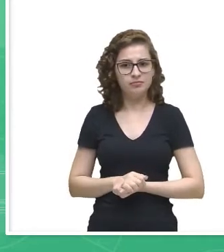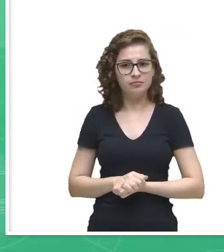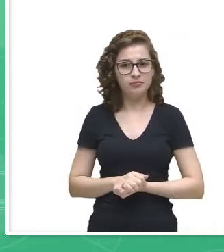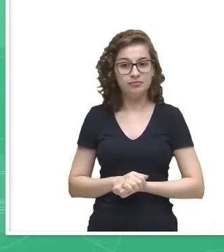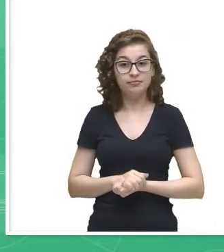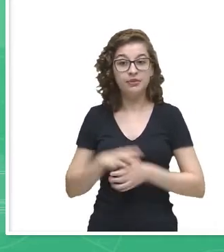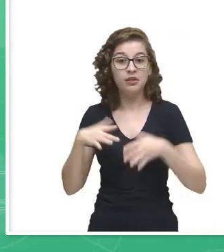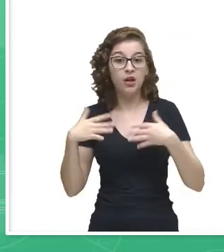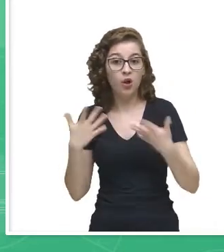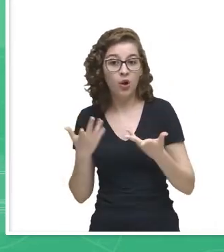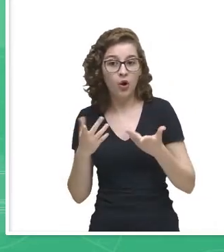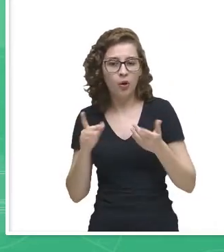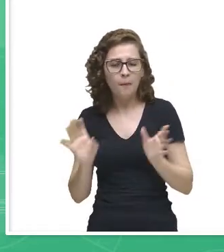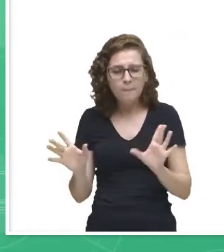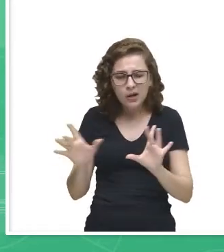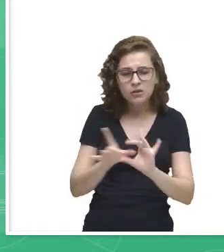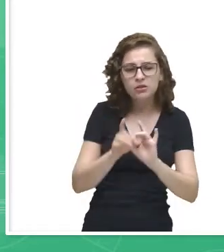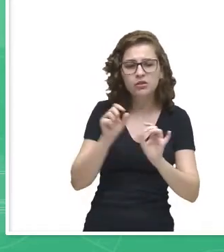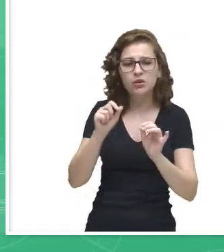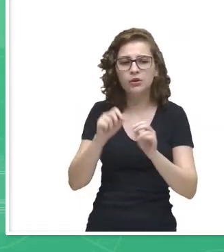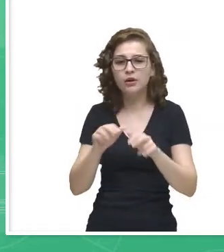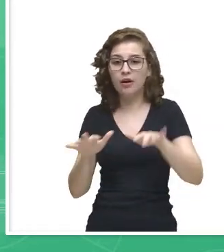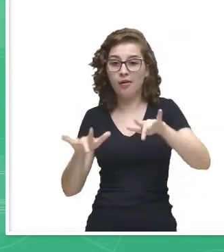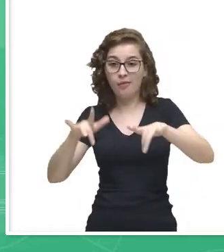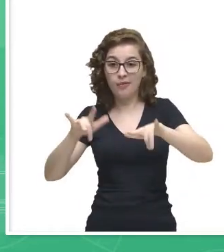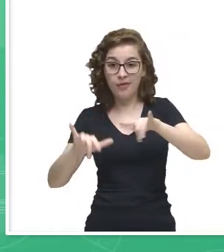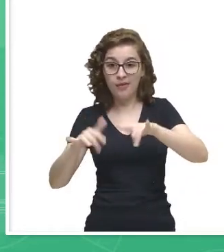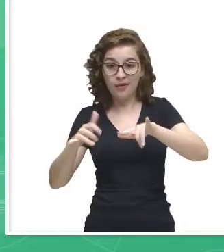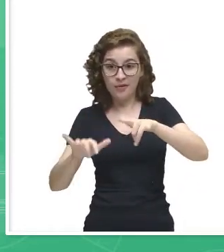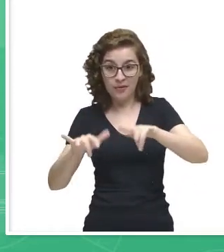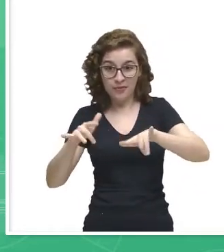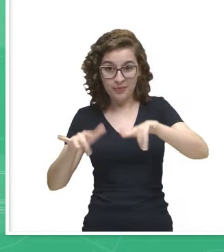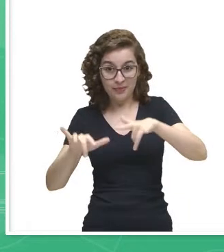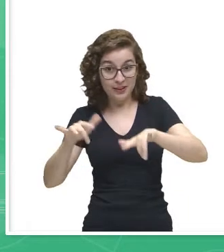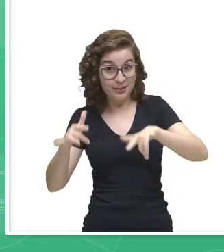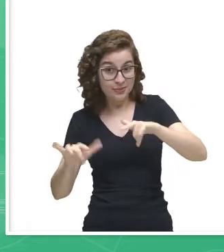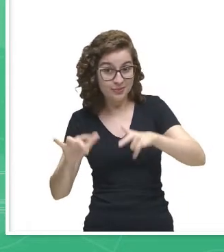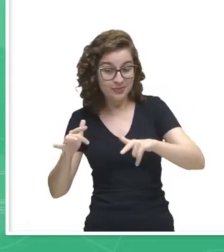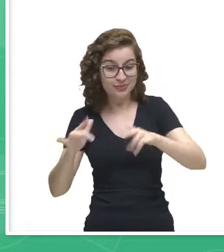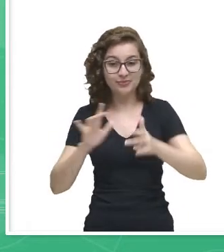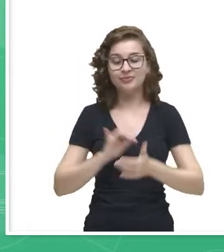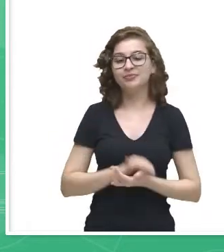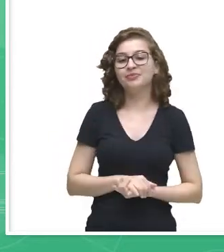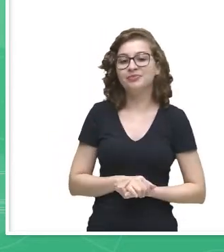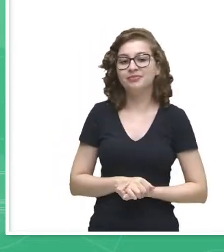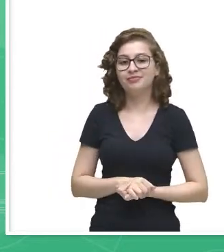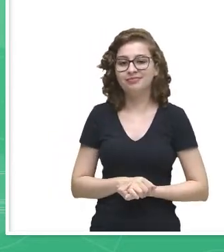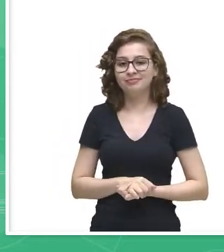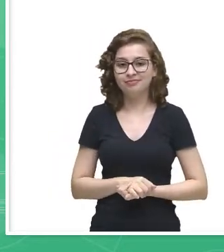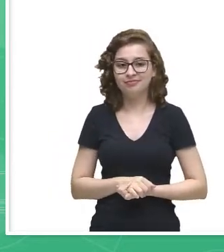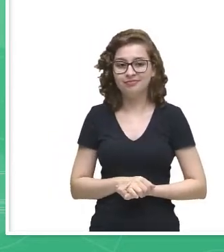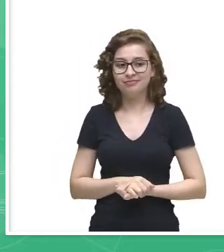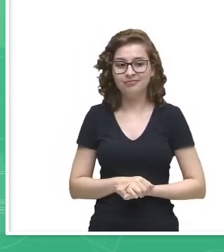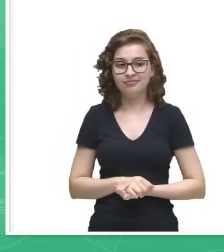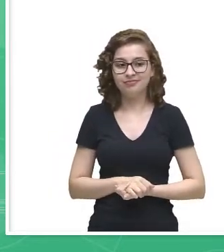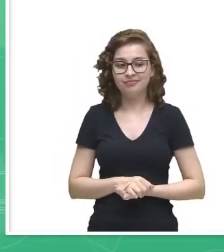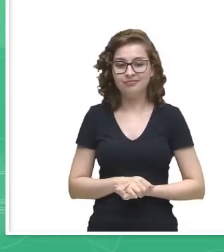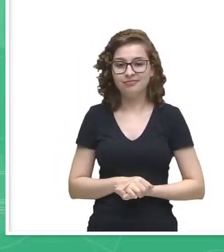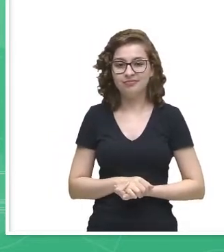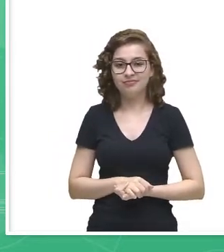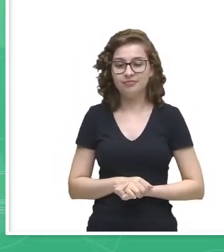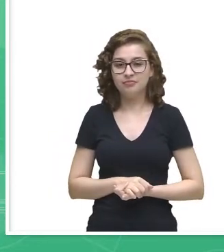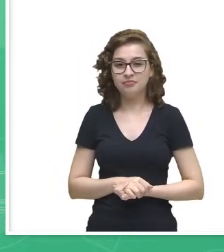com manipulação. Foi essa a intenção dela ser apresentada aí para vocês. E a gente vai ver